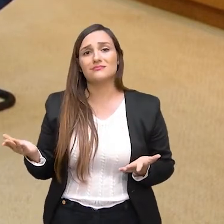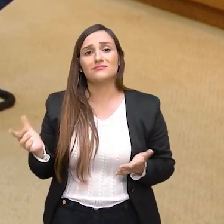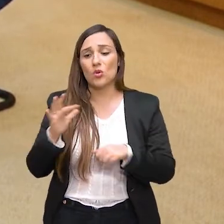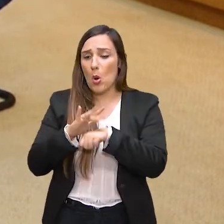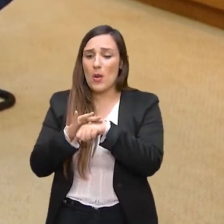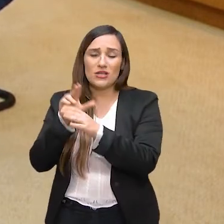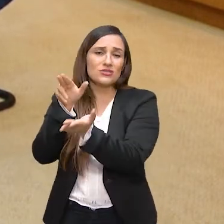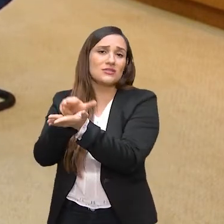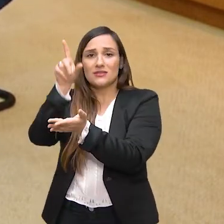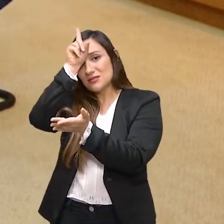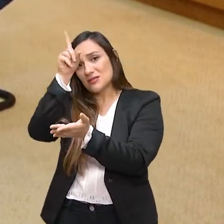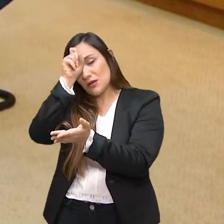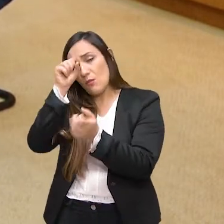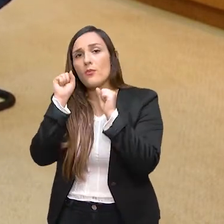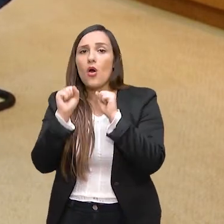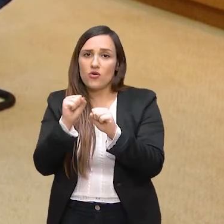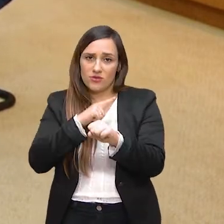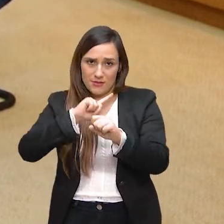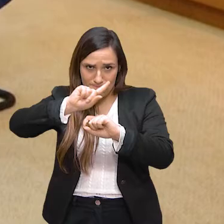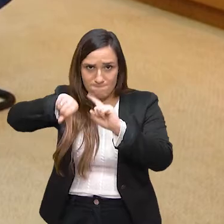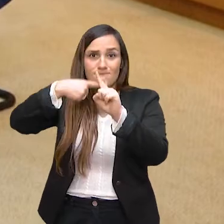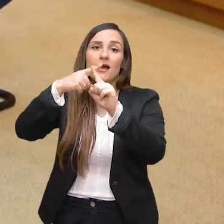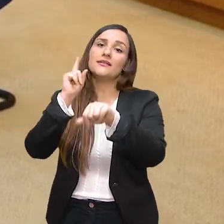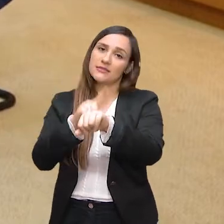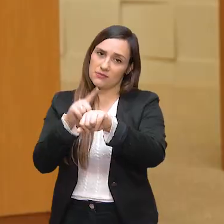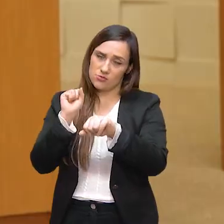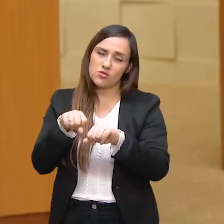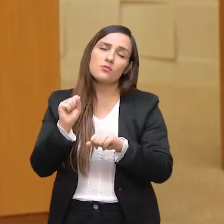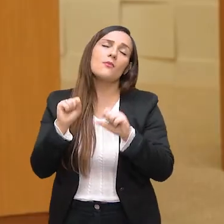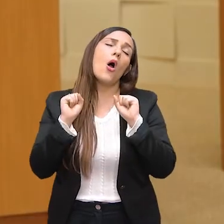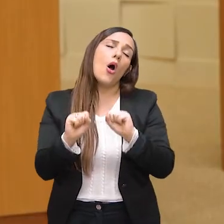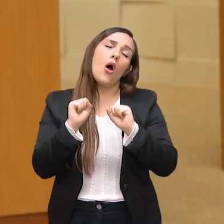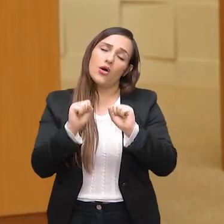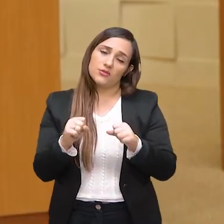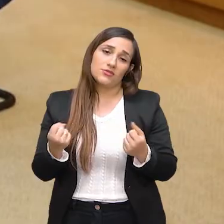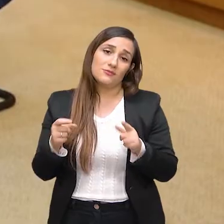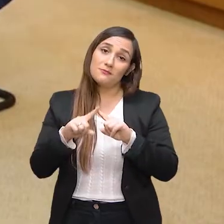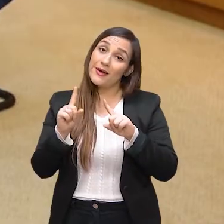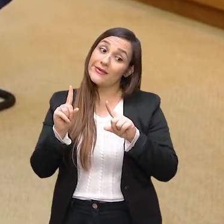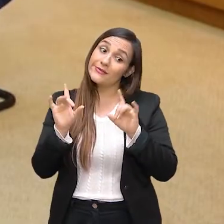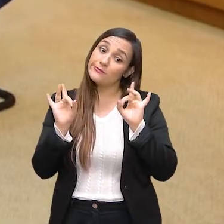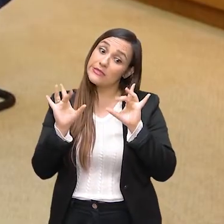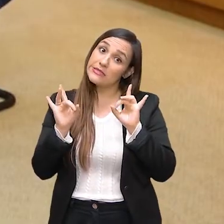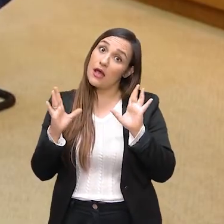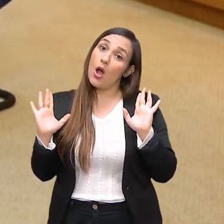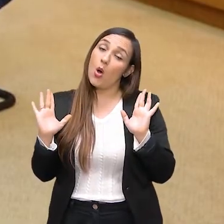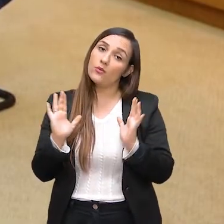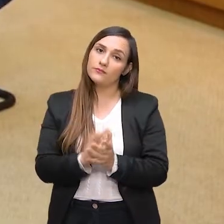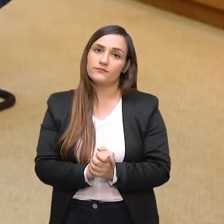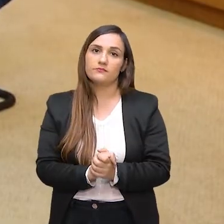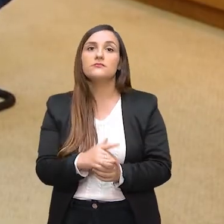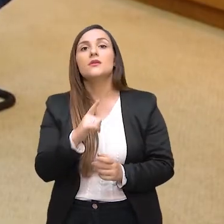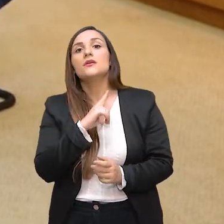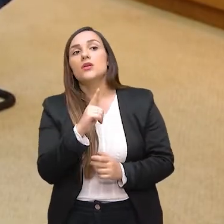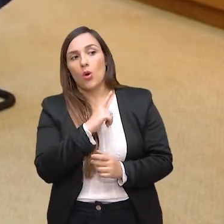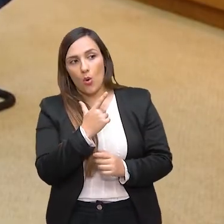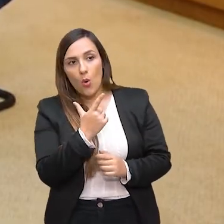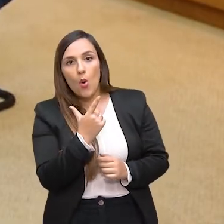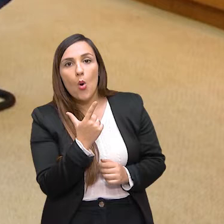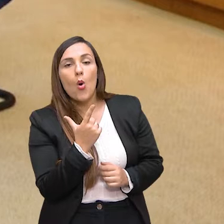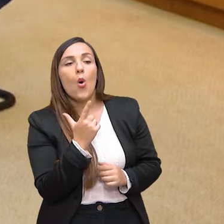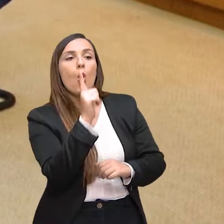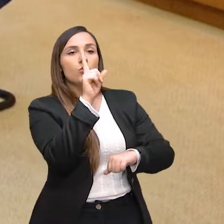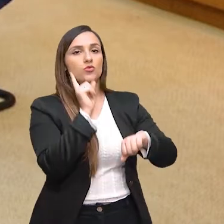permite, no artigo 139, que o juiz faça isso em situações muito excepcionais. E outros prazos, chamados